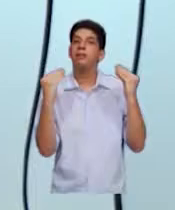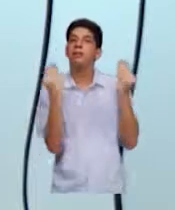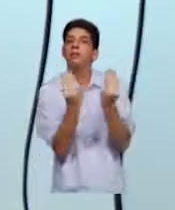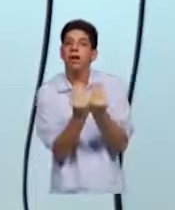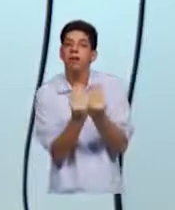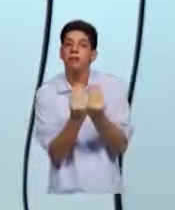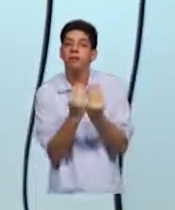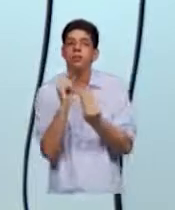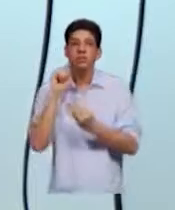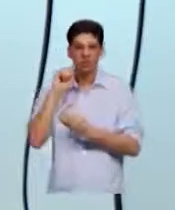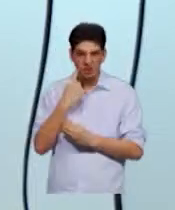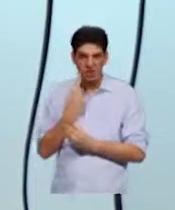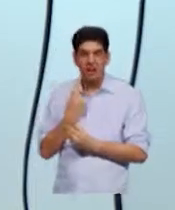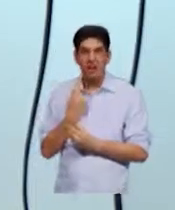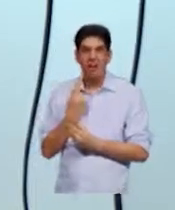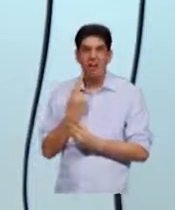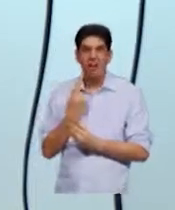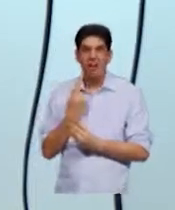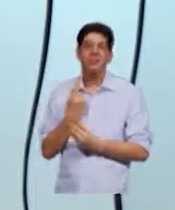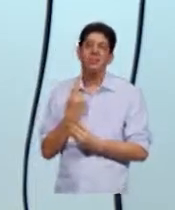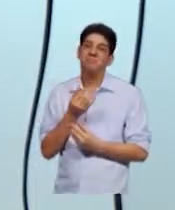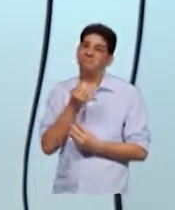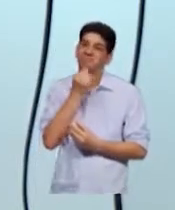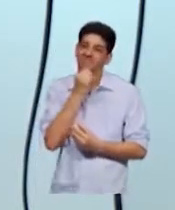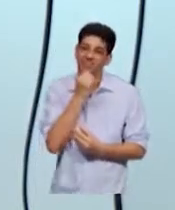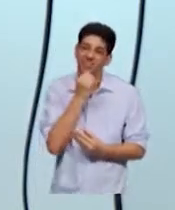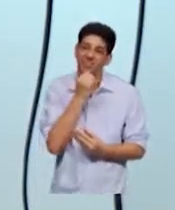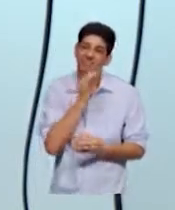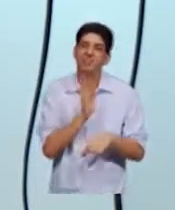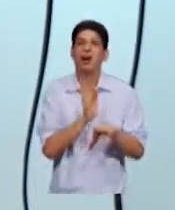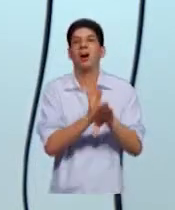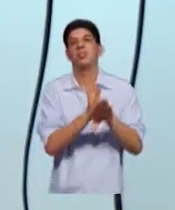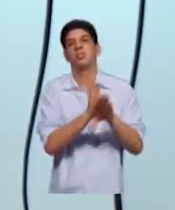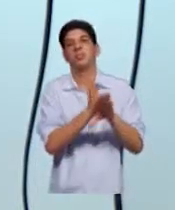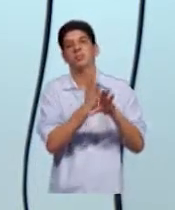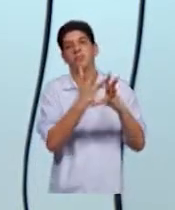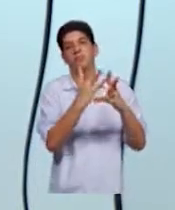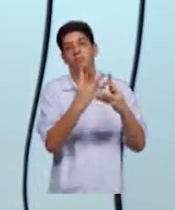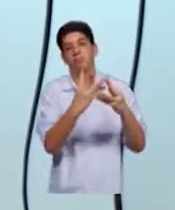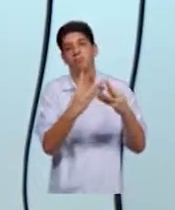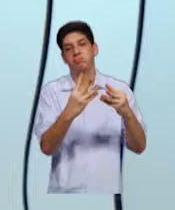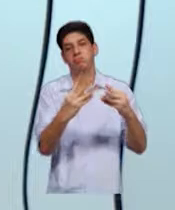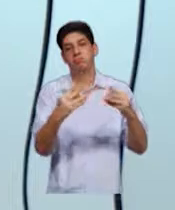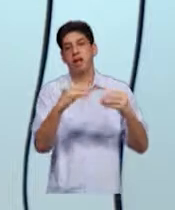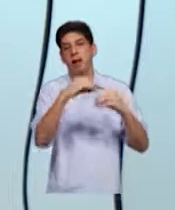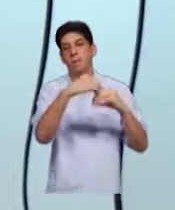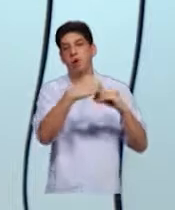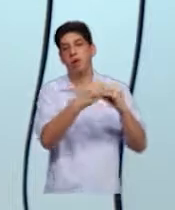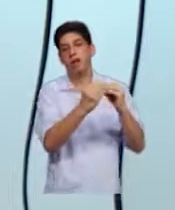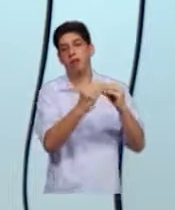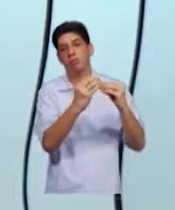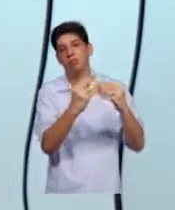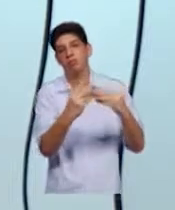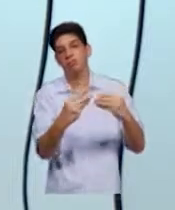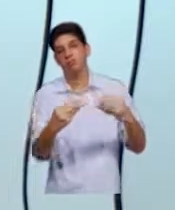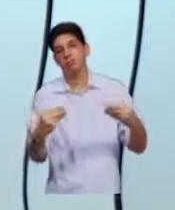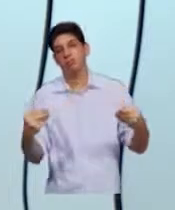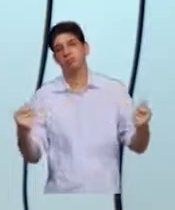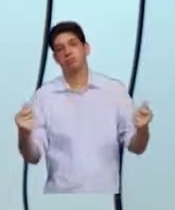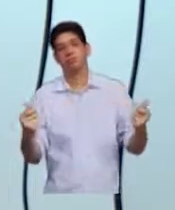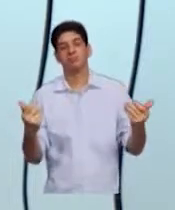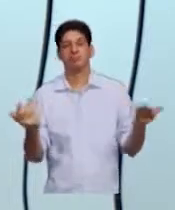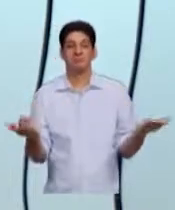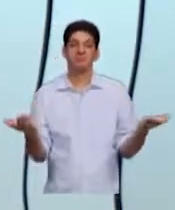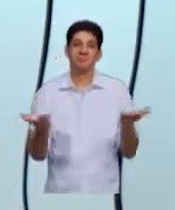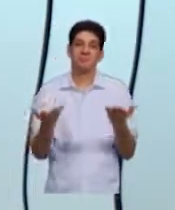que contribuem para que desassociar essas moléculas desse gás. Vamos entender um pouquinho